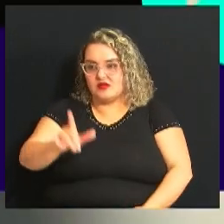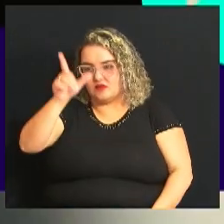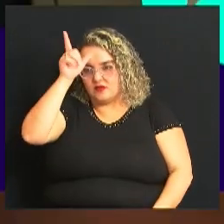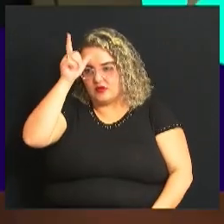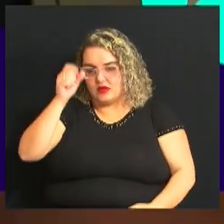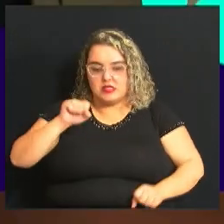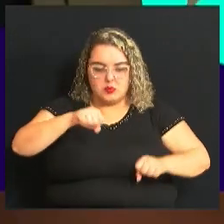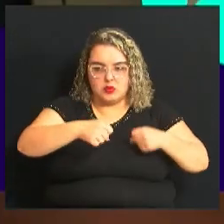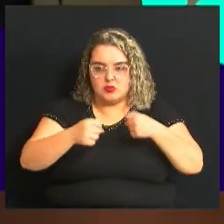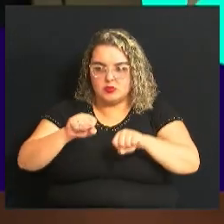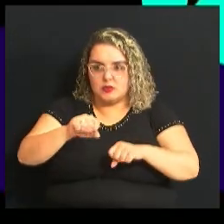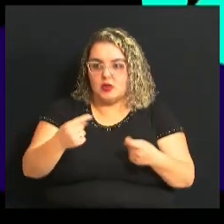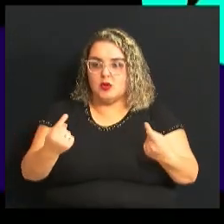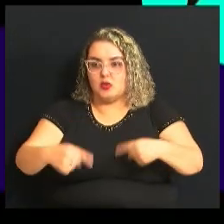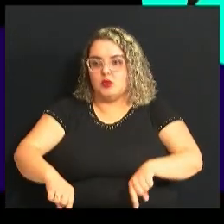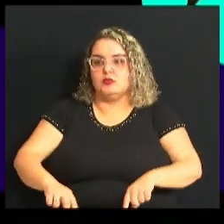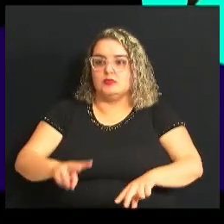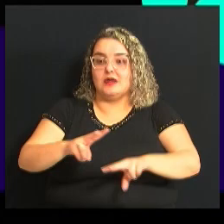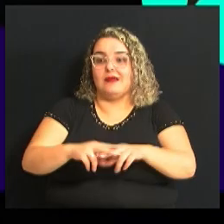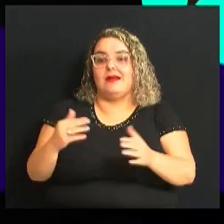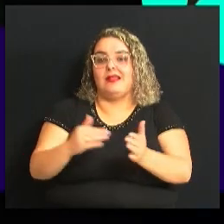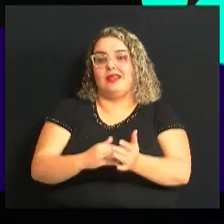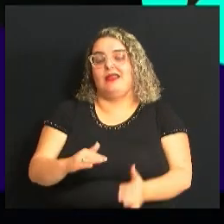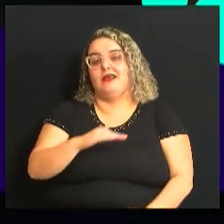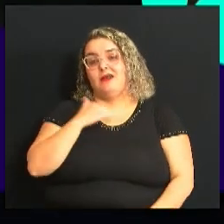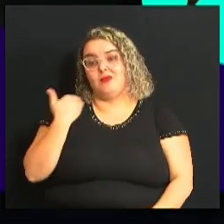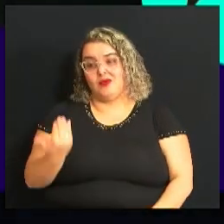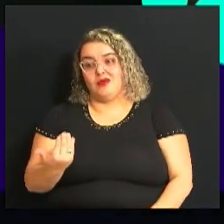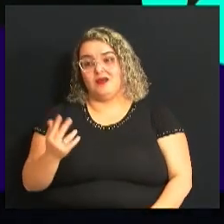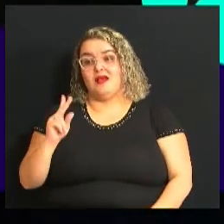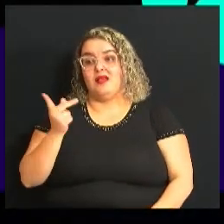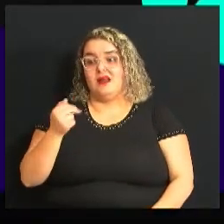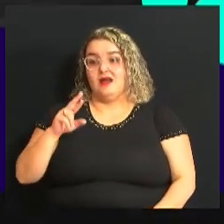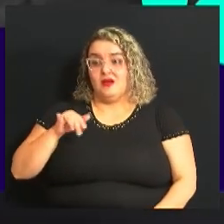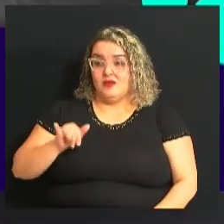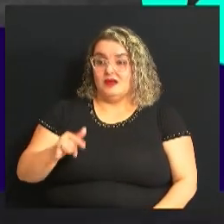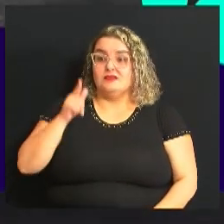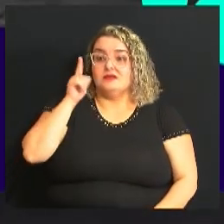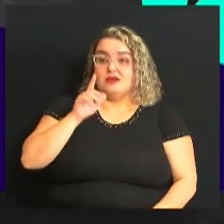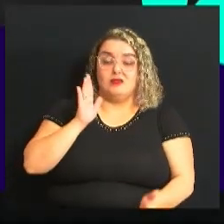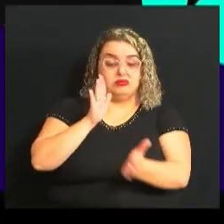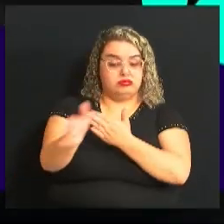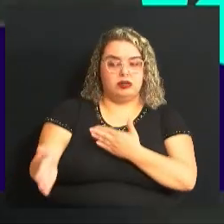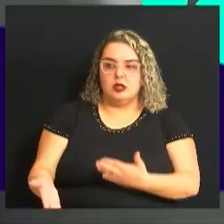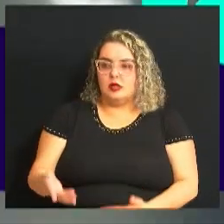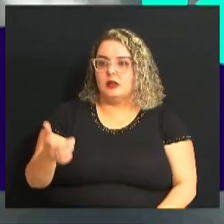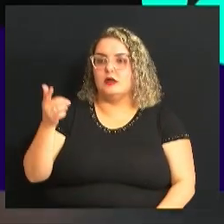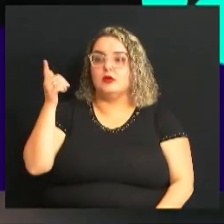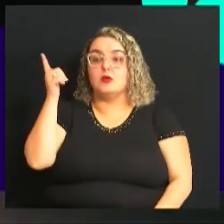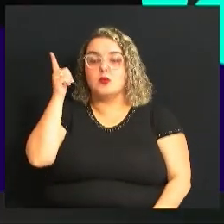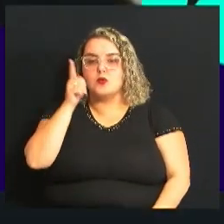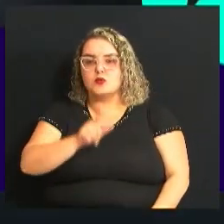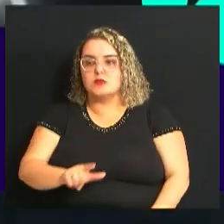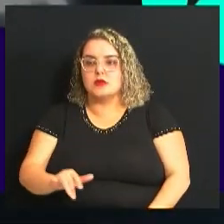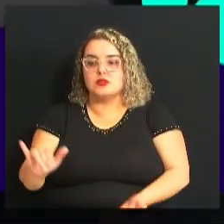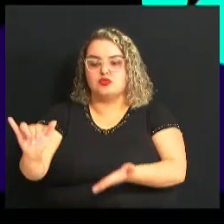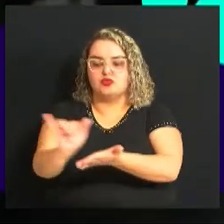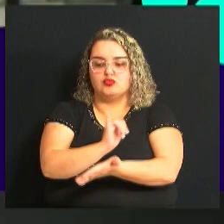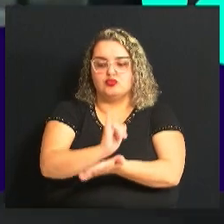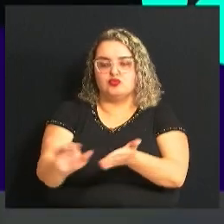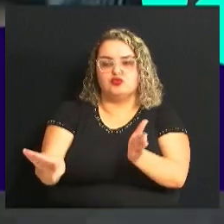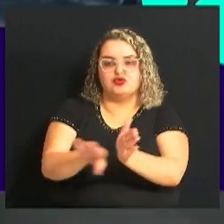outros prisioneiros até a morte. Finalmente, Harry escapa e consegue chegar a Nova York, onde começa a